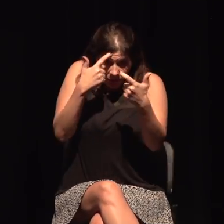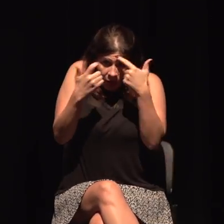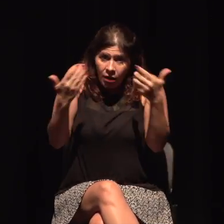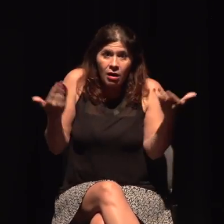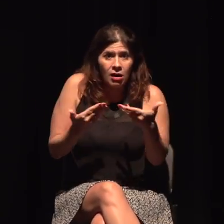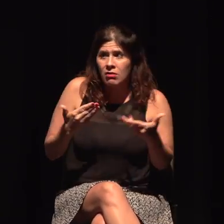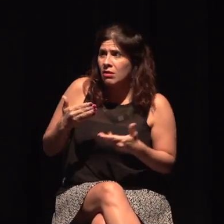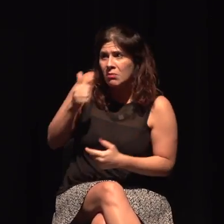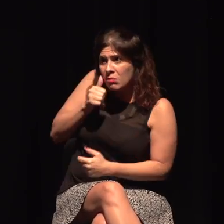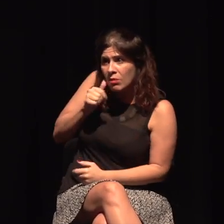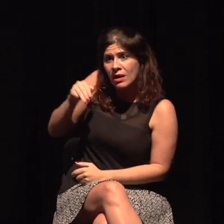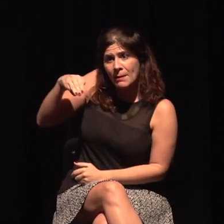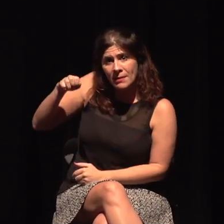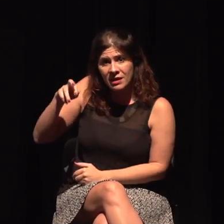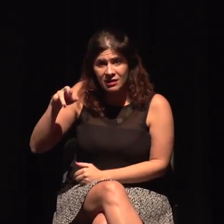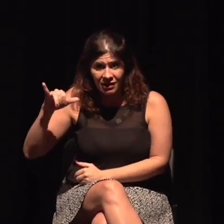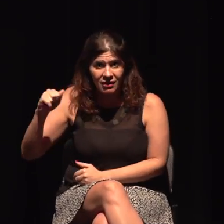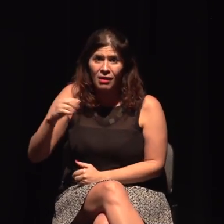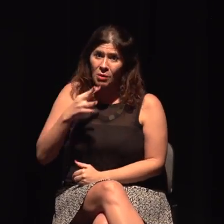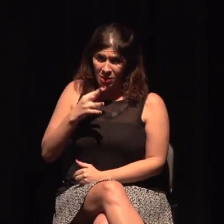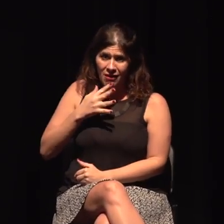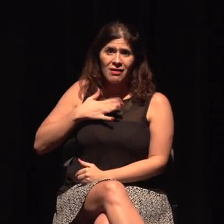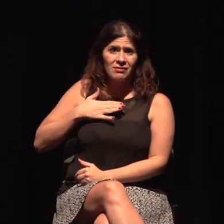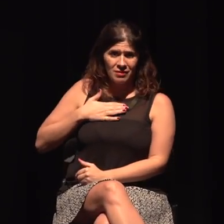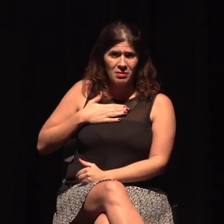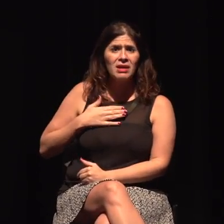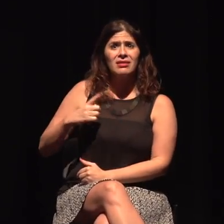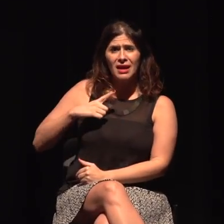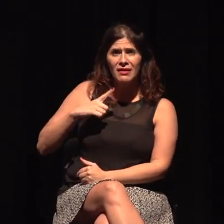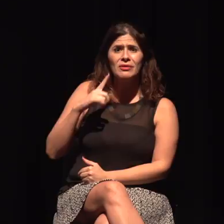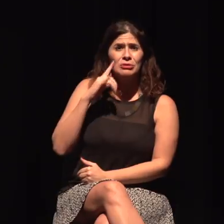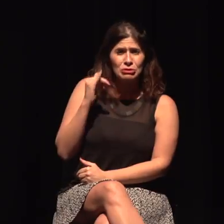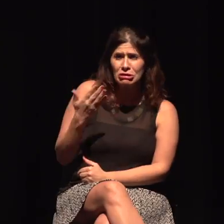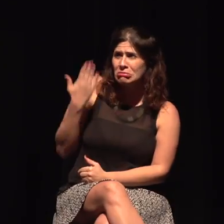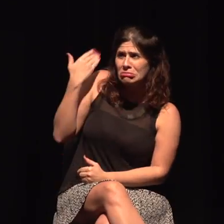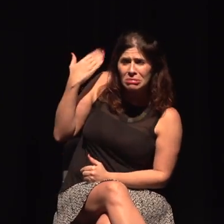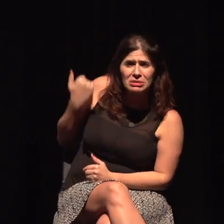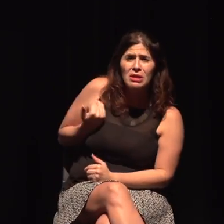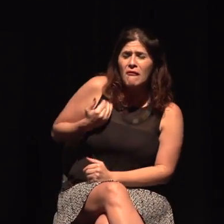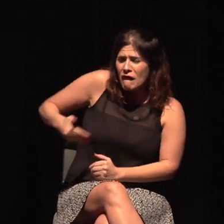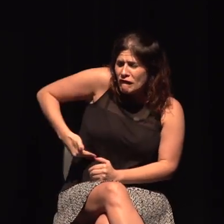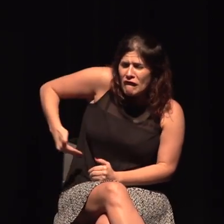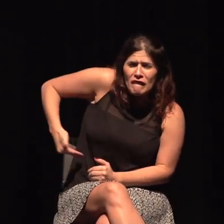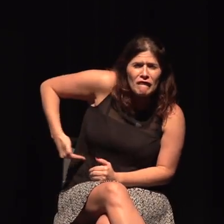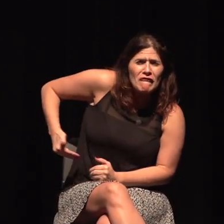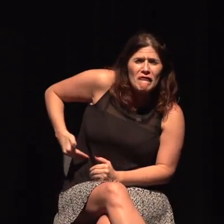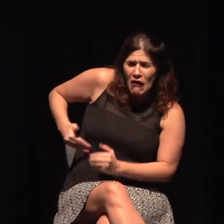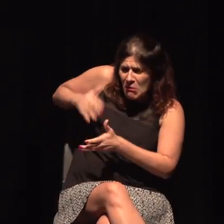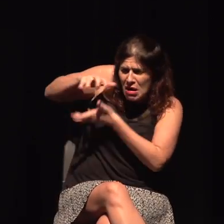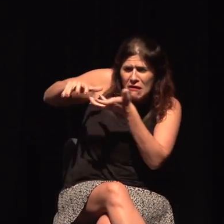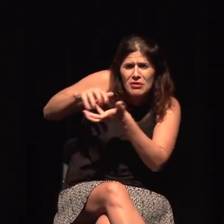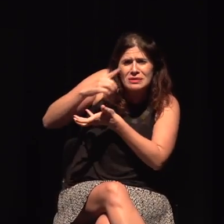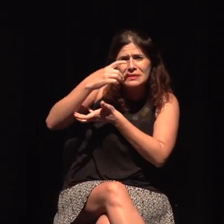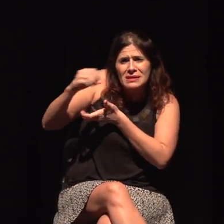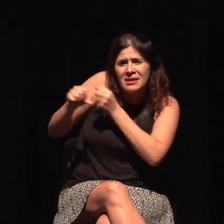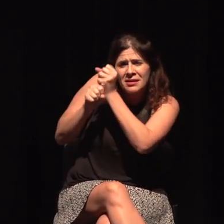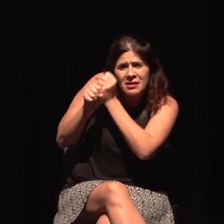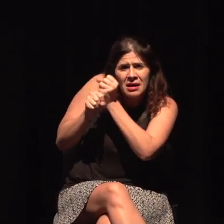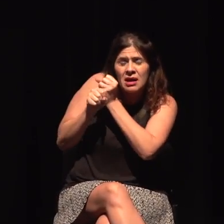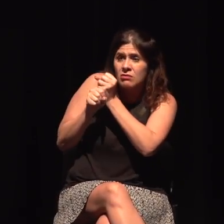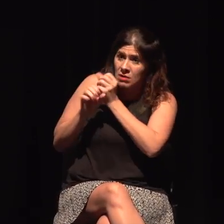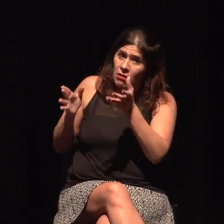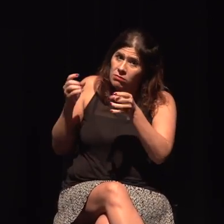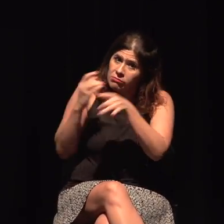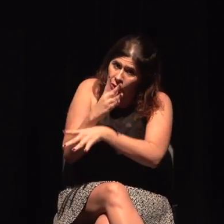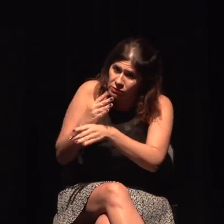obrigam a improvisar. Marina Tsvetaeva me conhece. Certa vez, em plena fome dos primeiros anos de revolução, que em breve completará 100